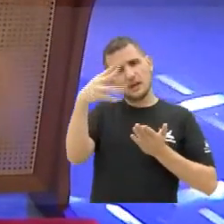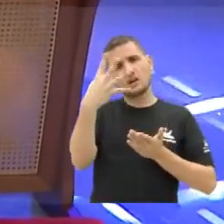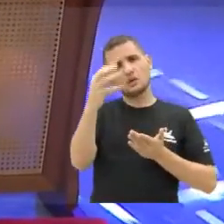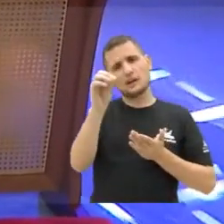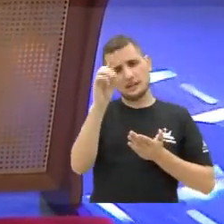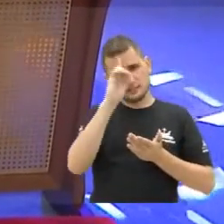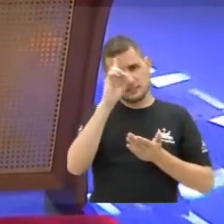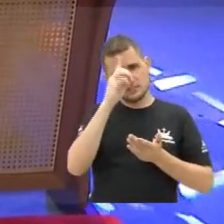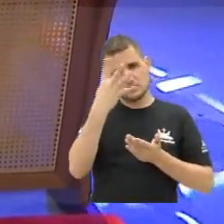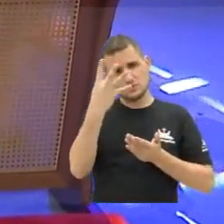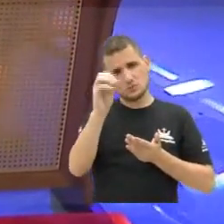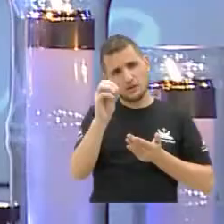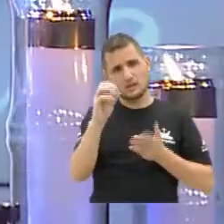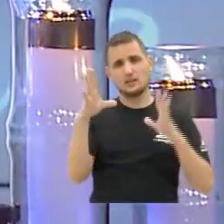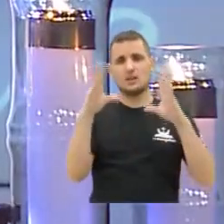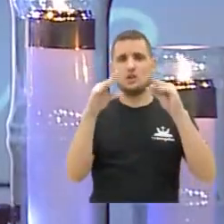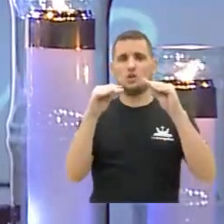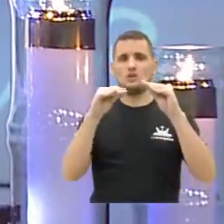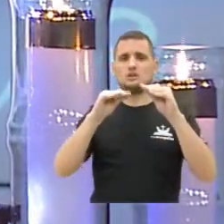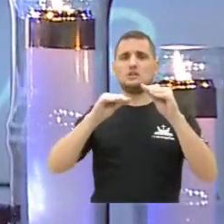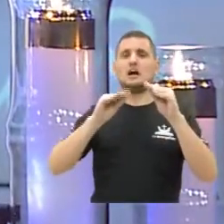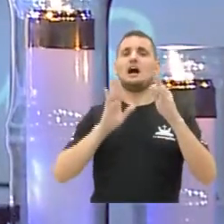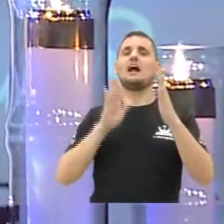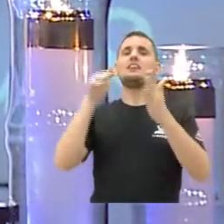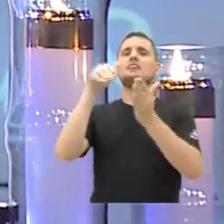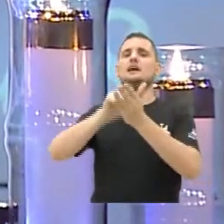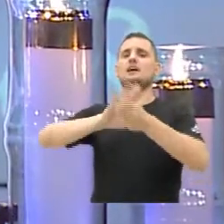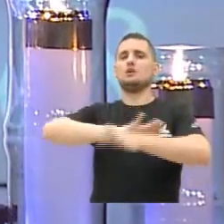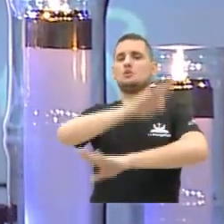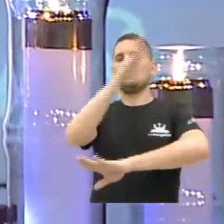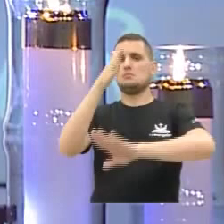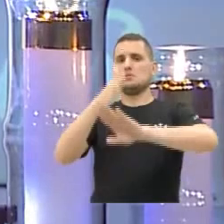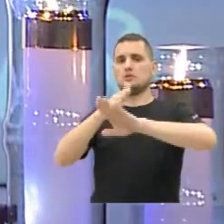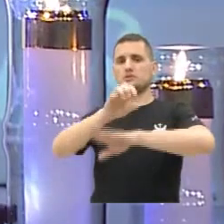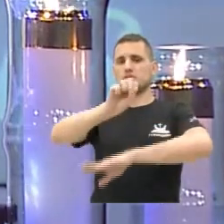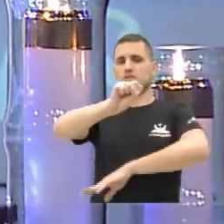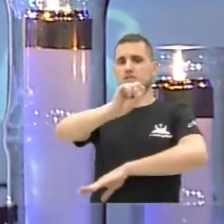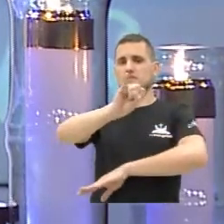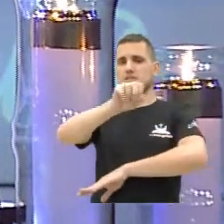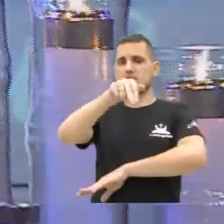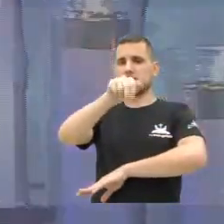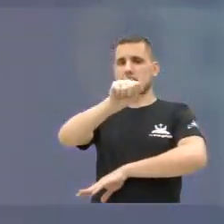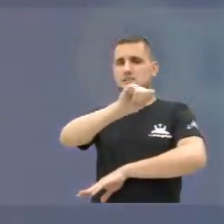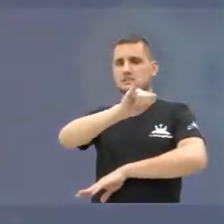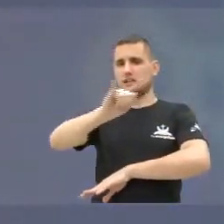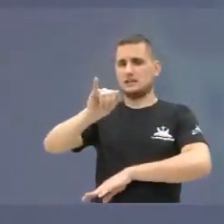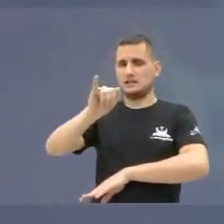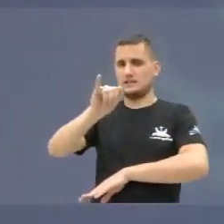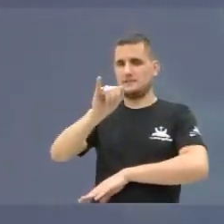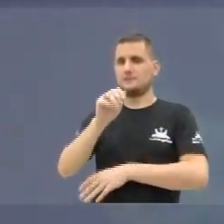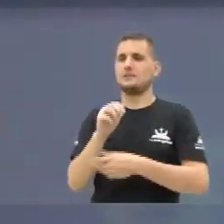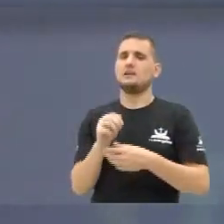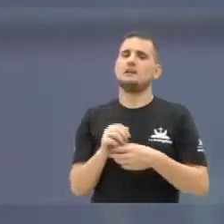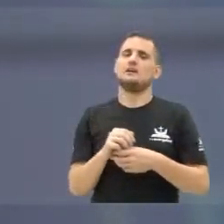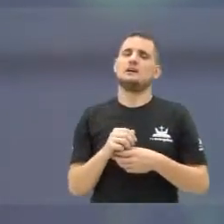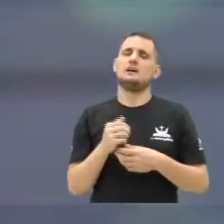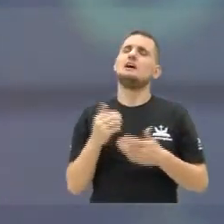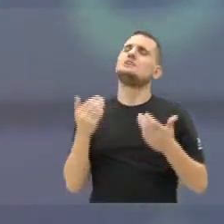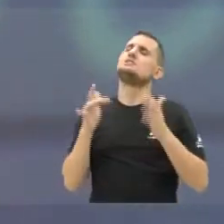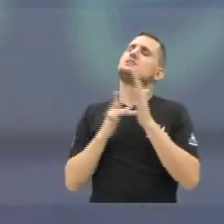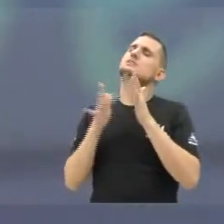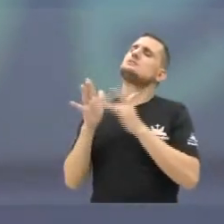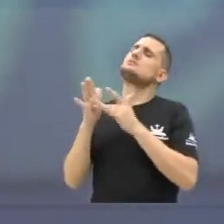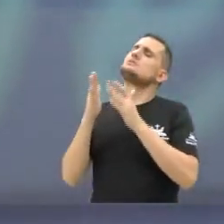Horeb. Vem tocar agora, Jesus, eu te peço, os meus irmãos e irmãs que agora